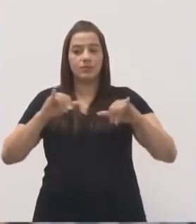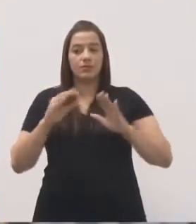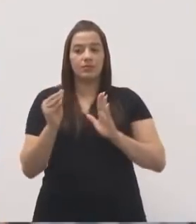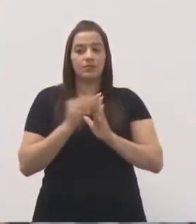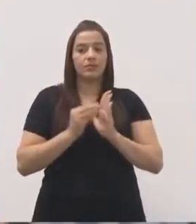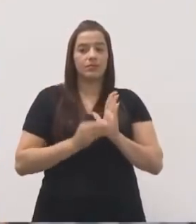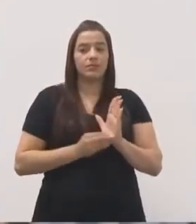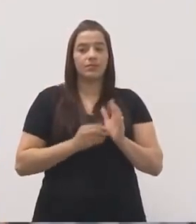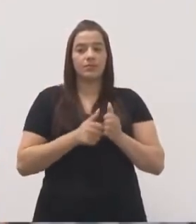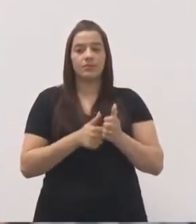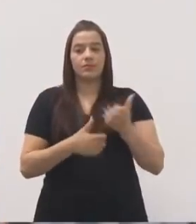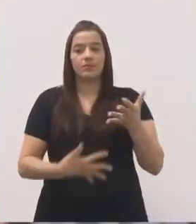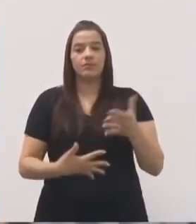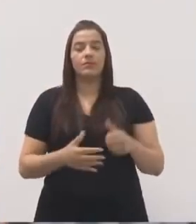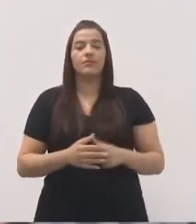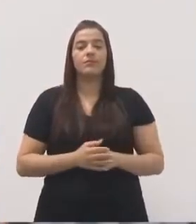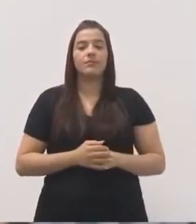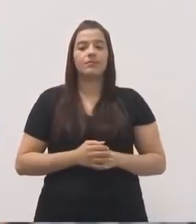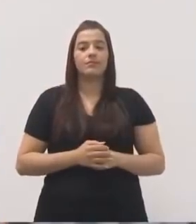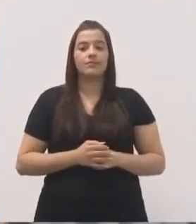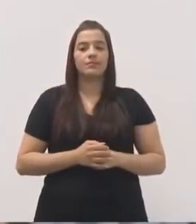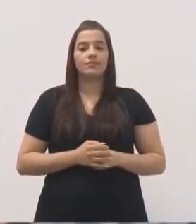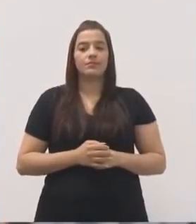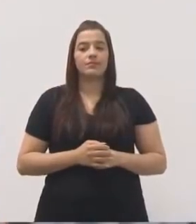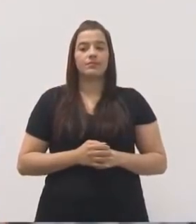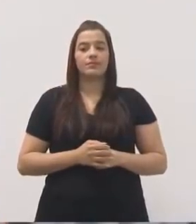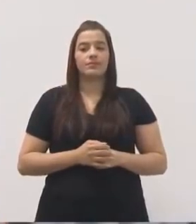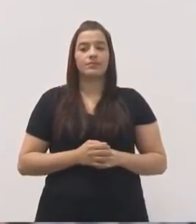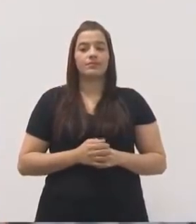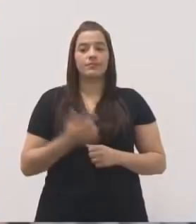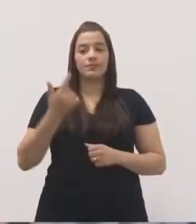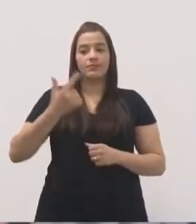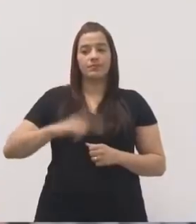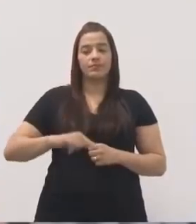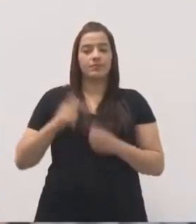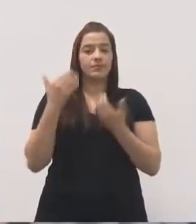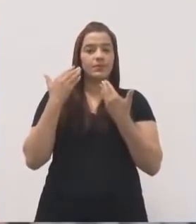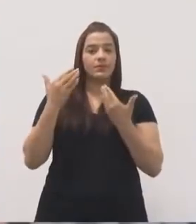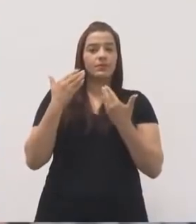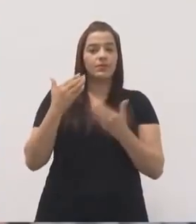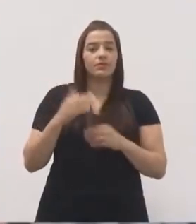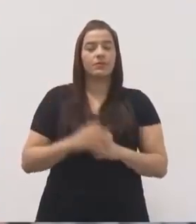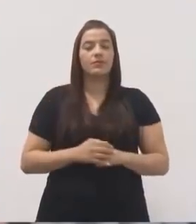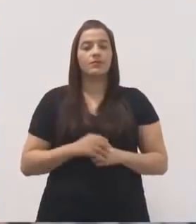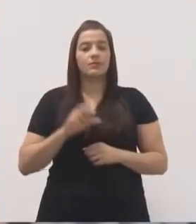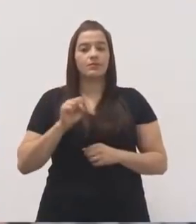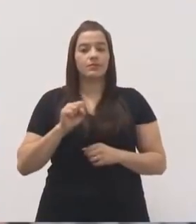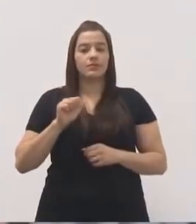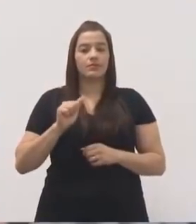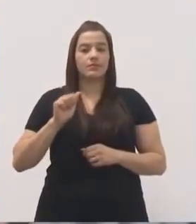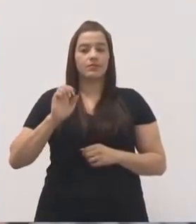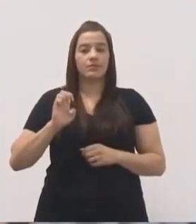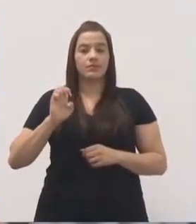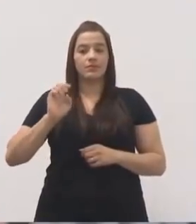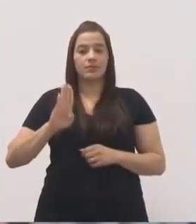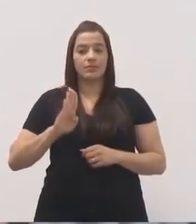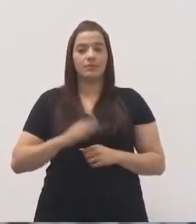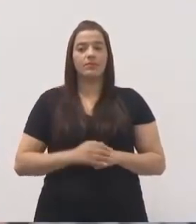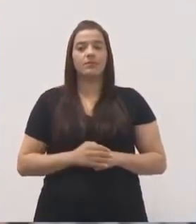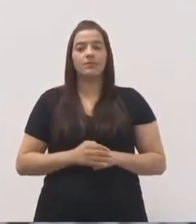é? Deixa eu dar uma olhadinha aqui se nós temos mais alguma dúvida referente ao SAEB.